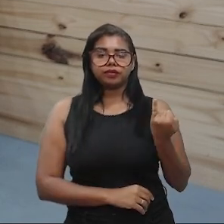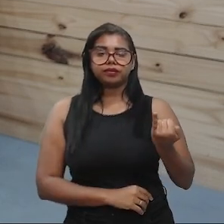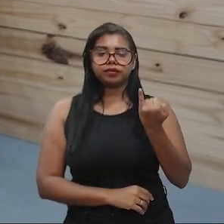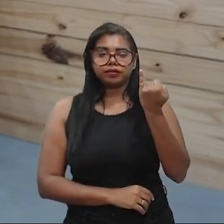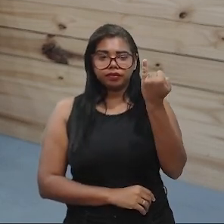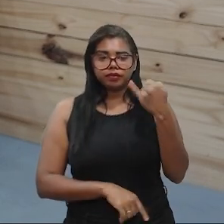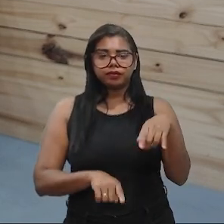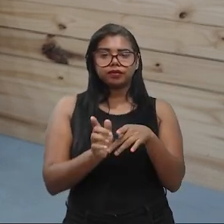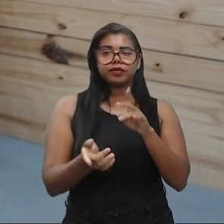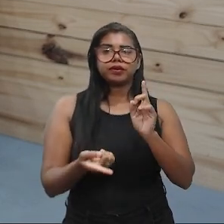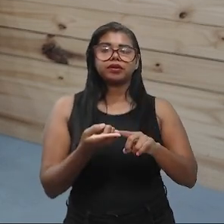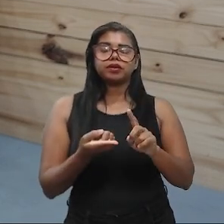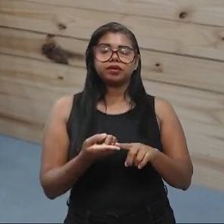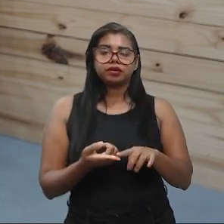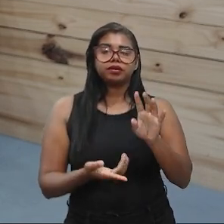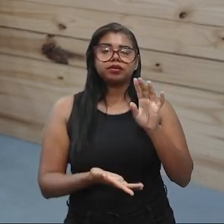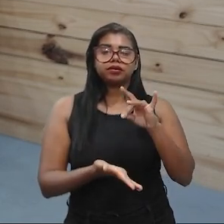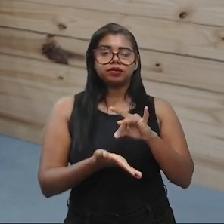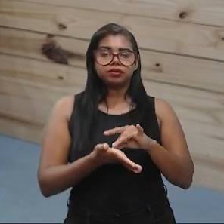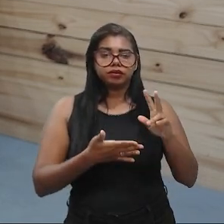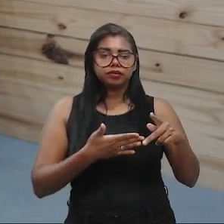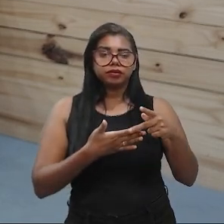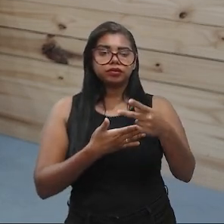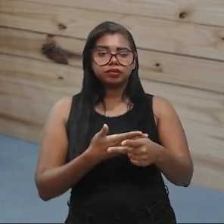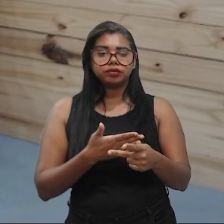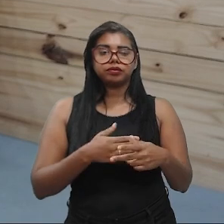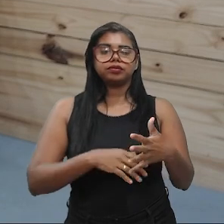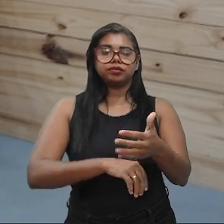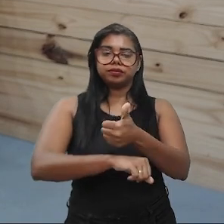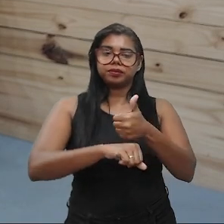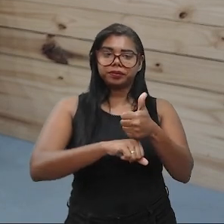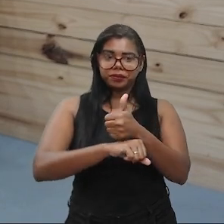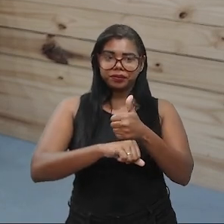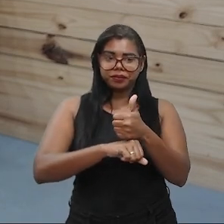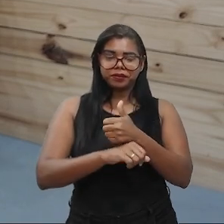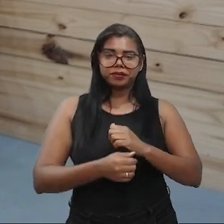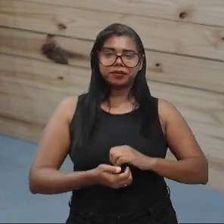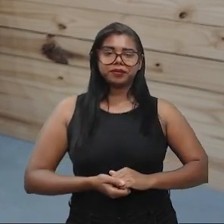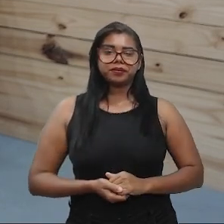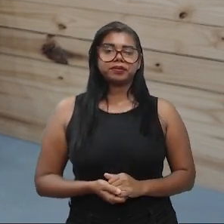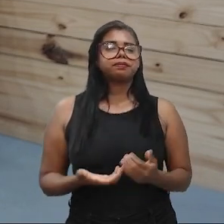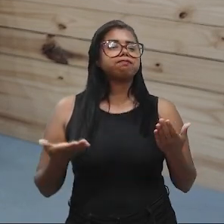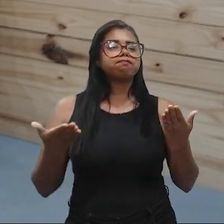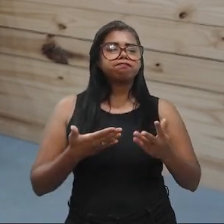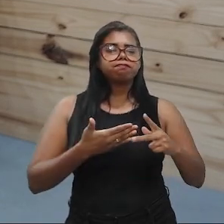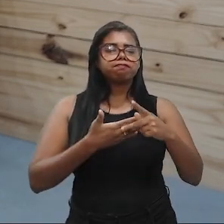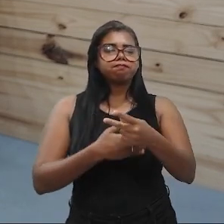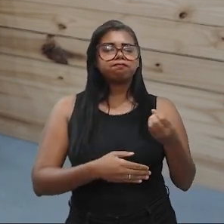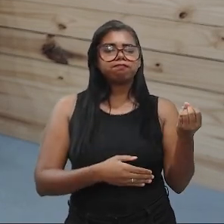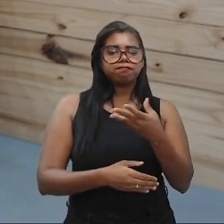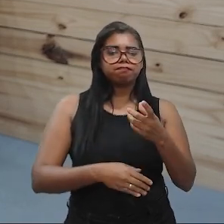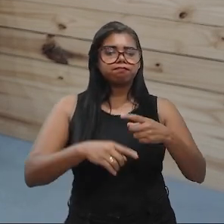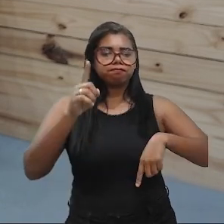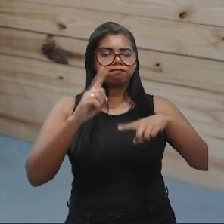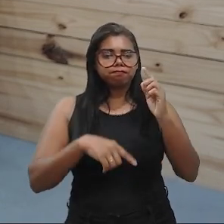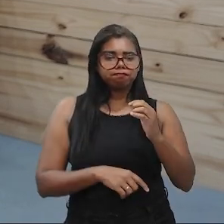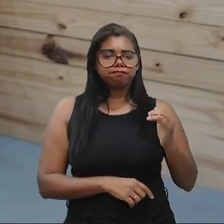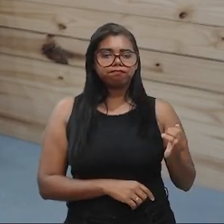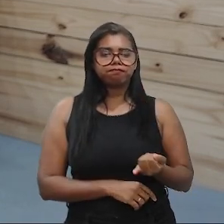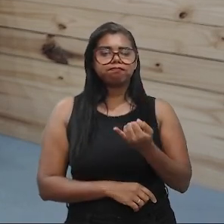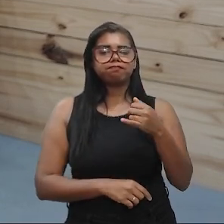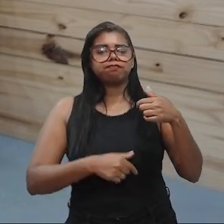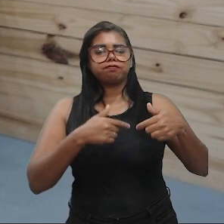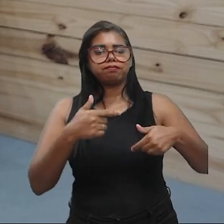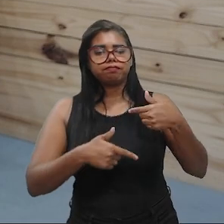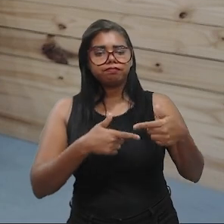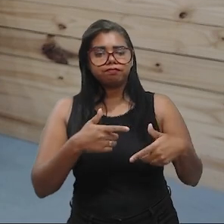estar ciente das tendências atuais dessa profissão. Então, quais são essas tendências que o senhor enxerga como